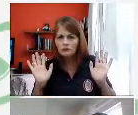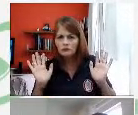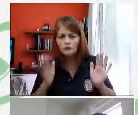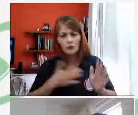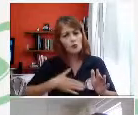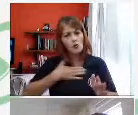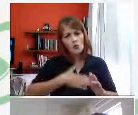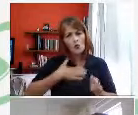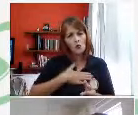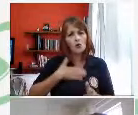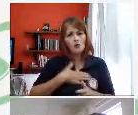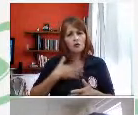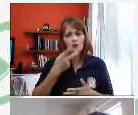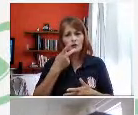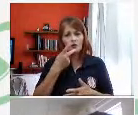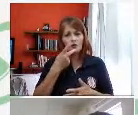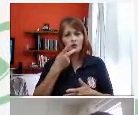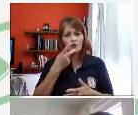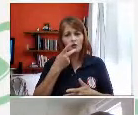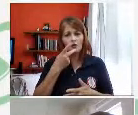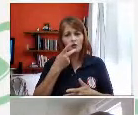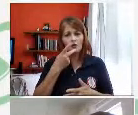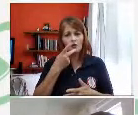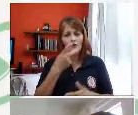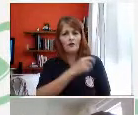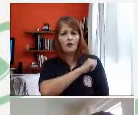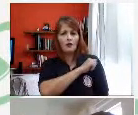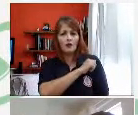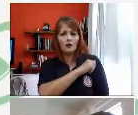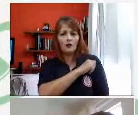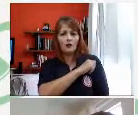alguma coisa antes do encerramento.